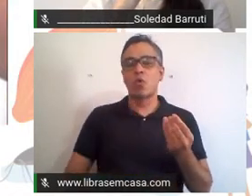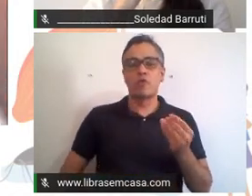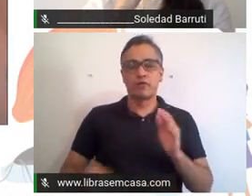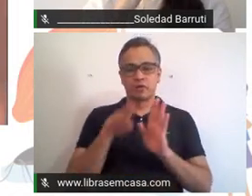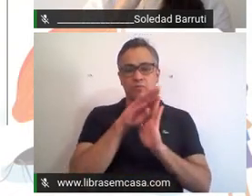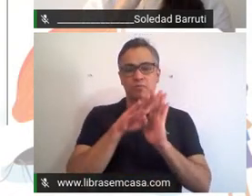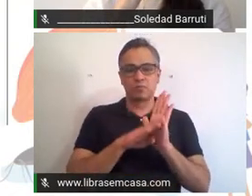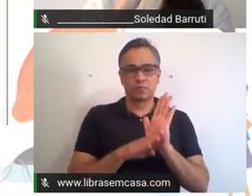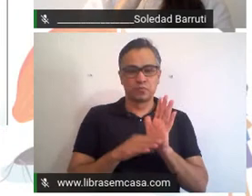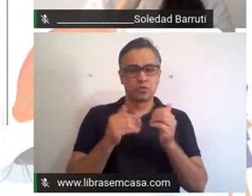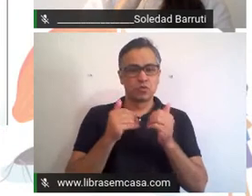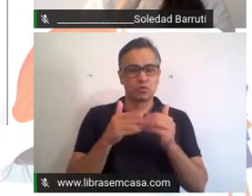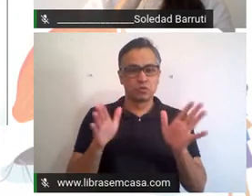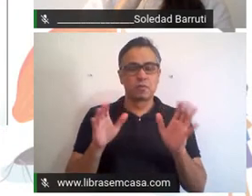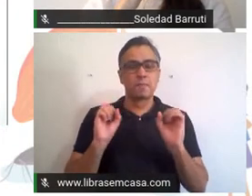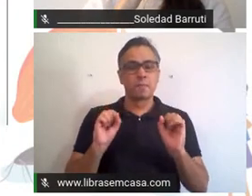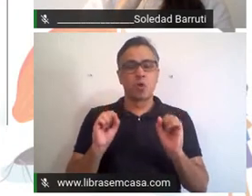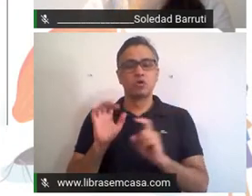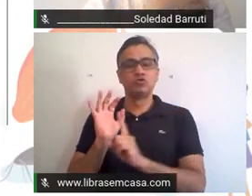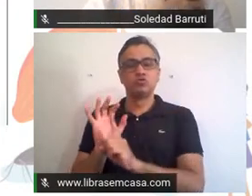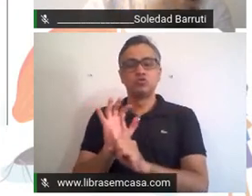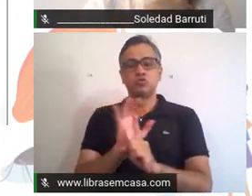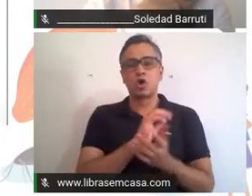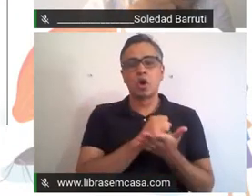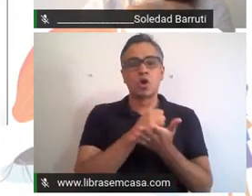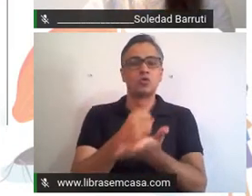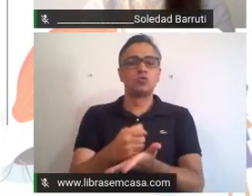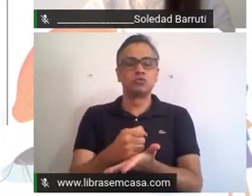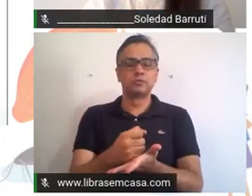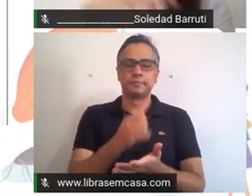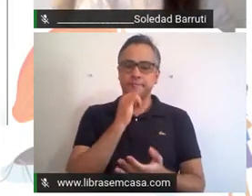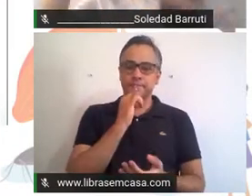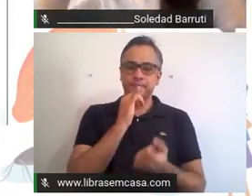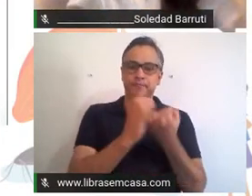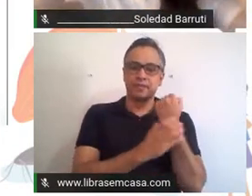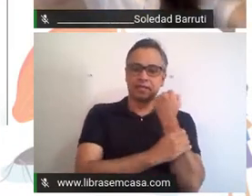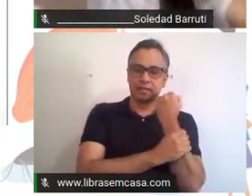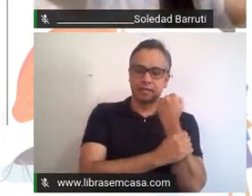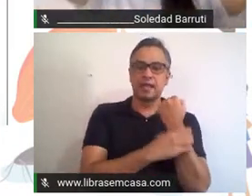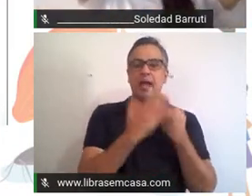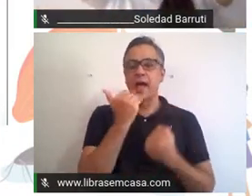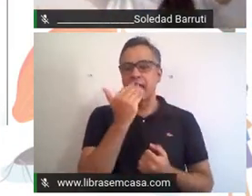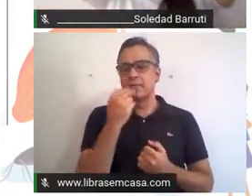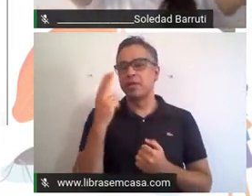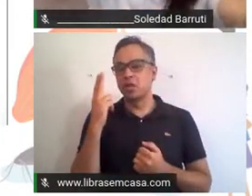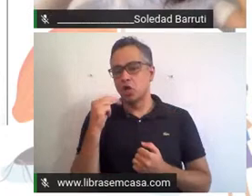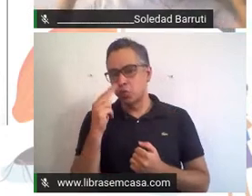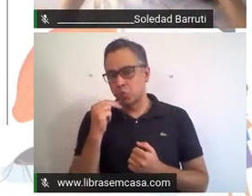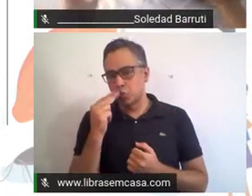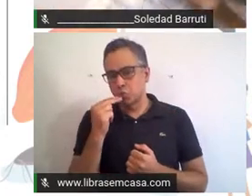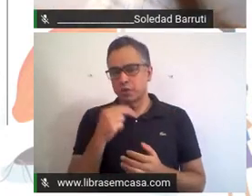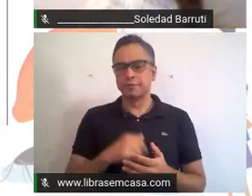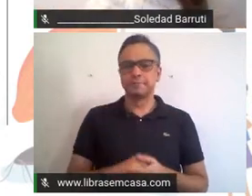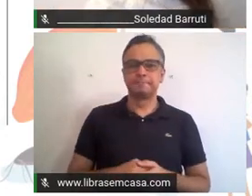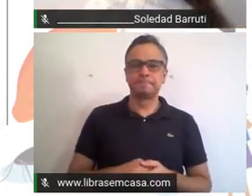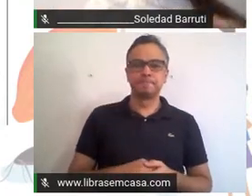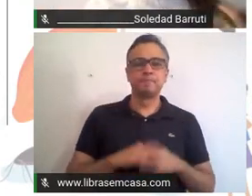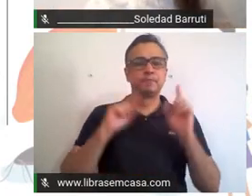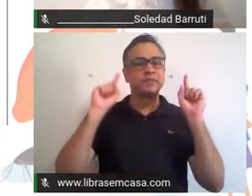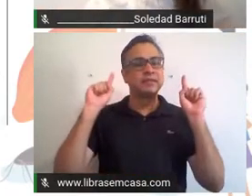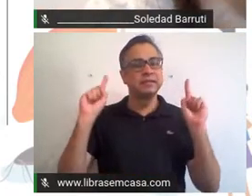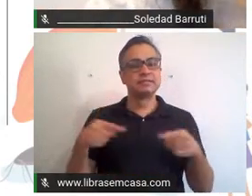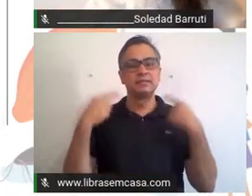né? Vou olhar do ponto de vista da segurança alimentar e nutricional. Os desafios para que a gente